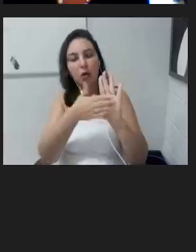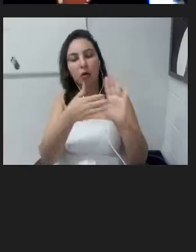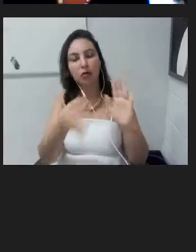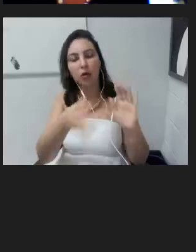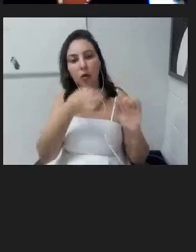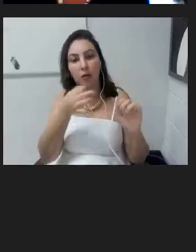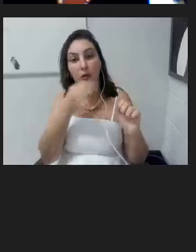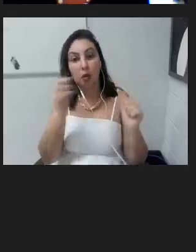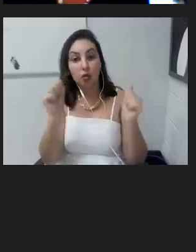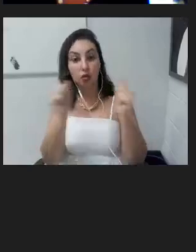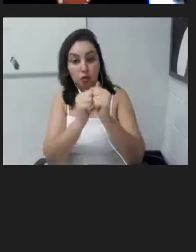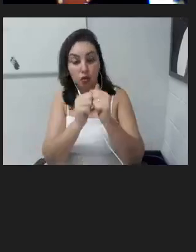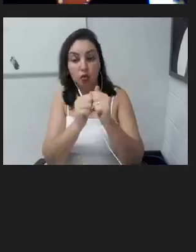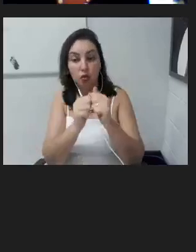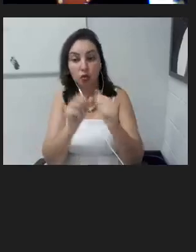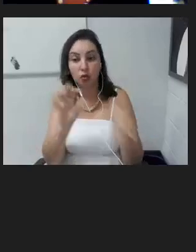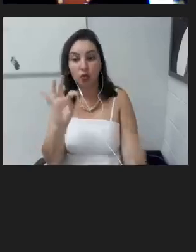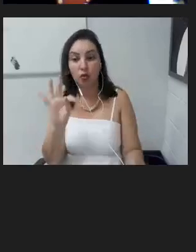tiver